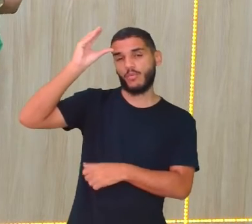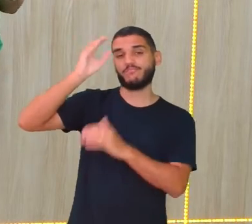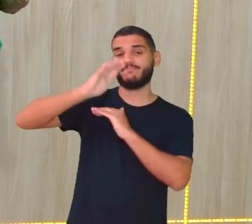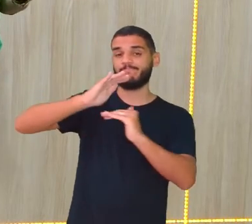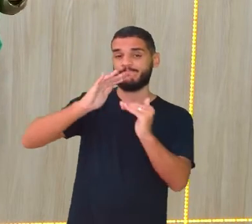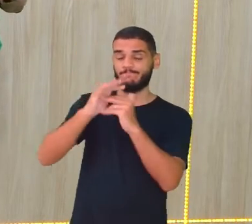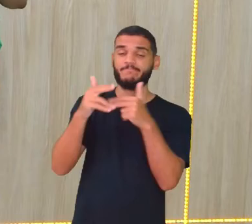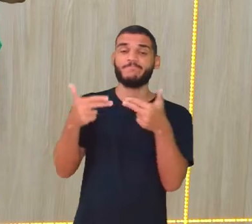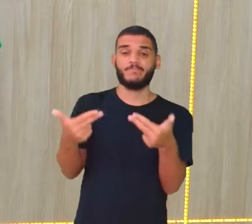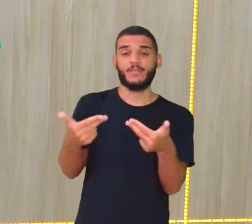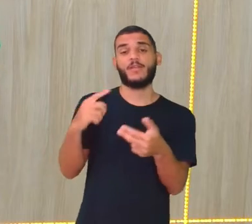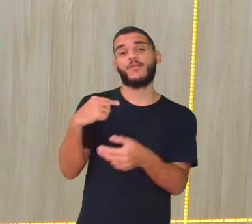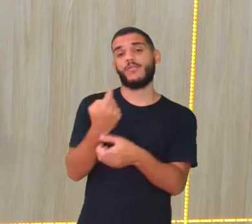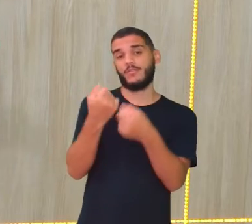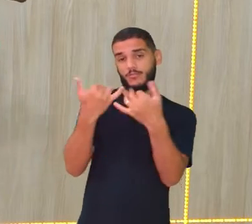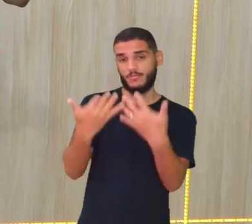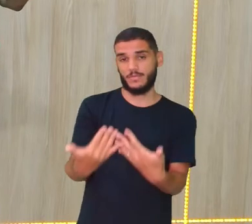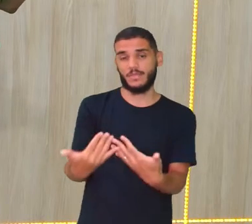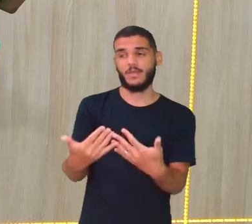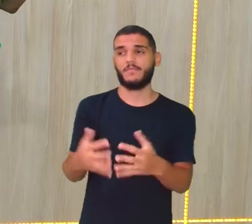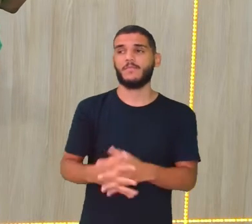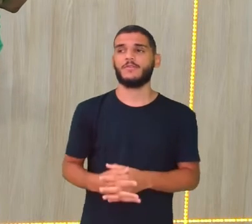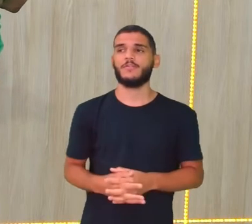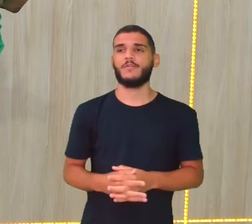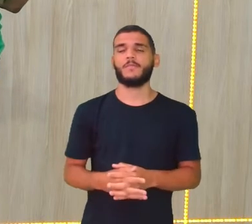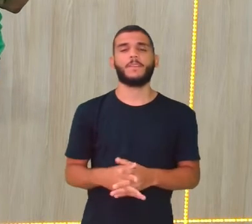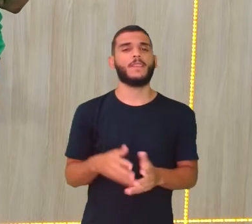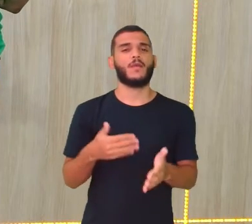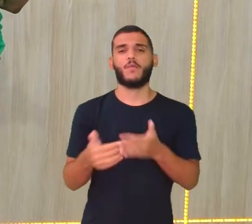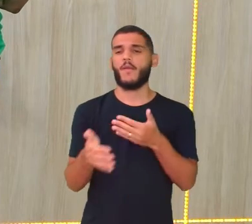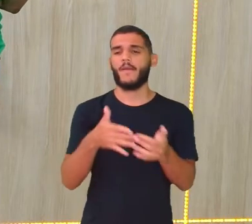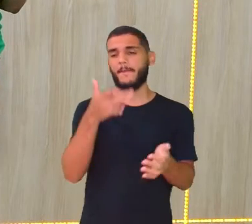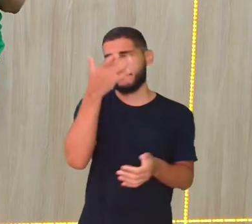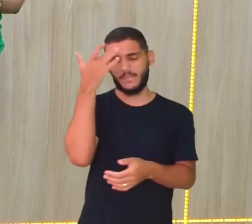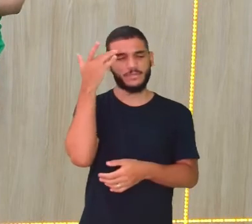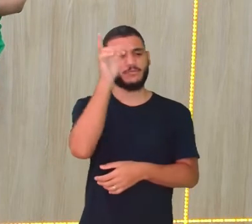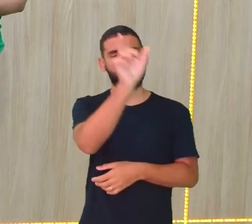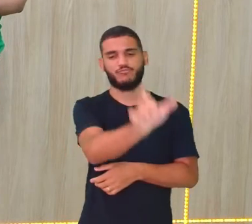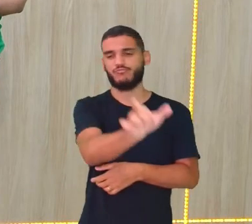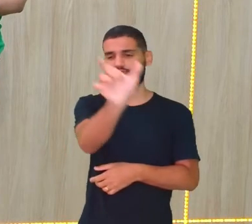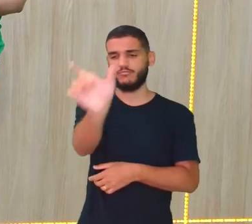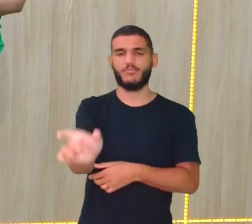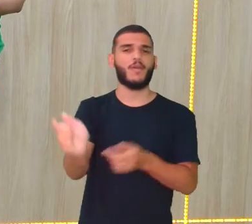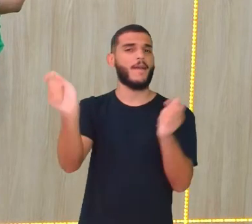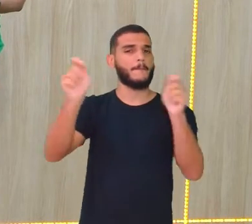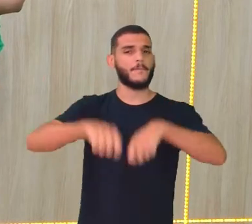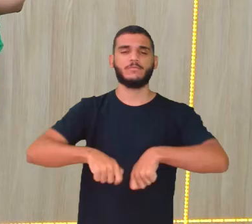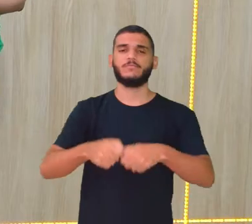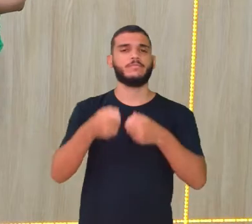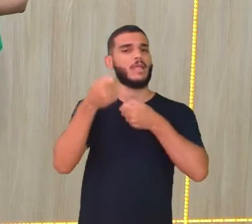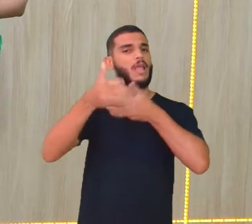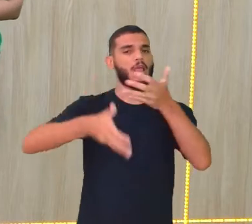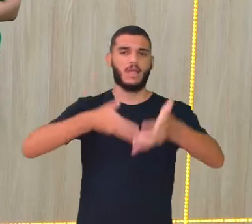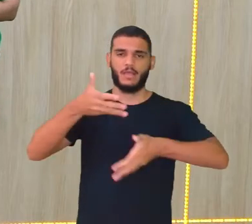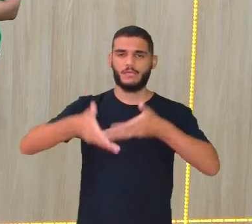isso que a gente fala, ou que qualquer outra pessoa pode falar por aí, né? Então,